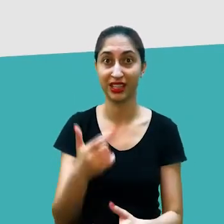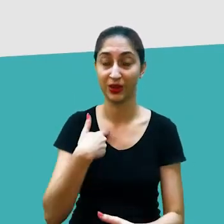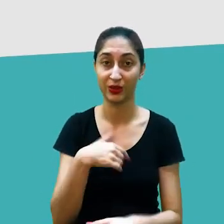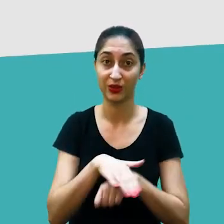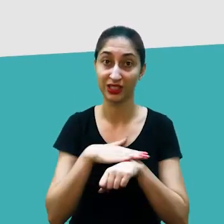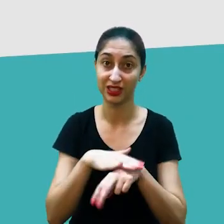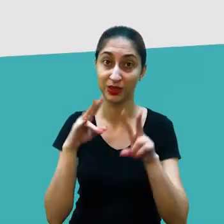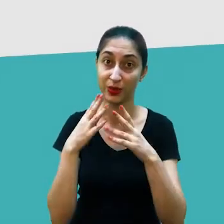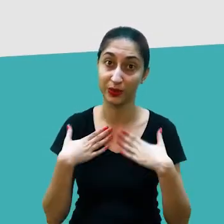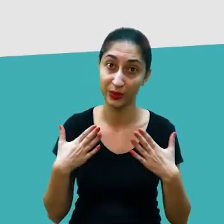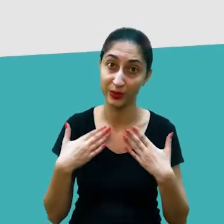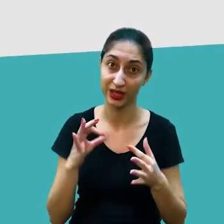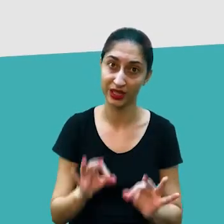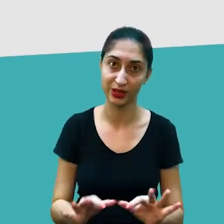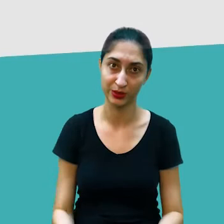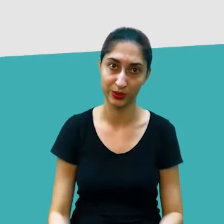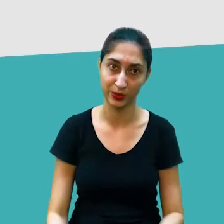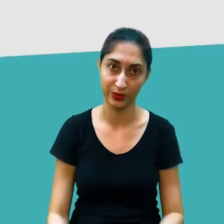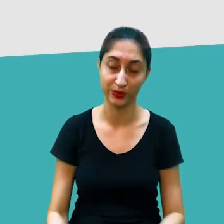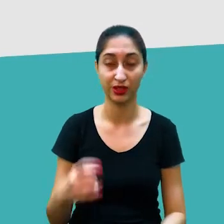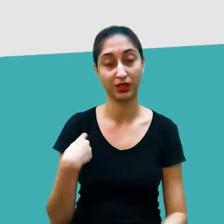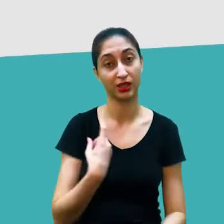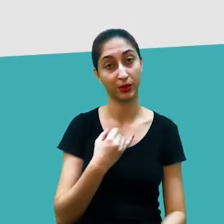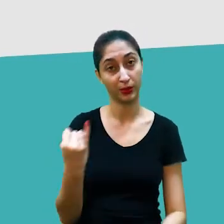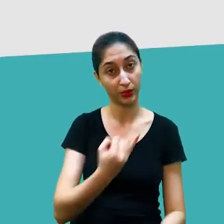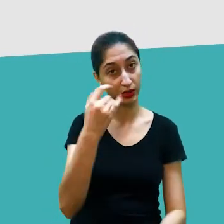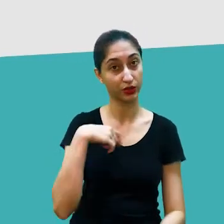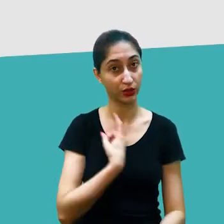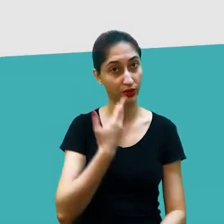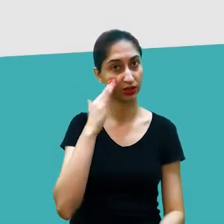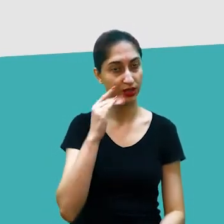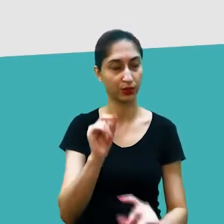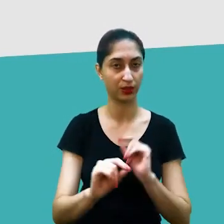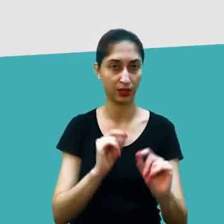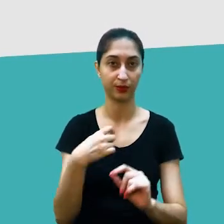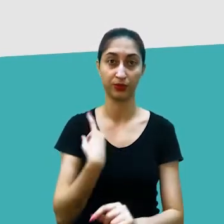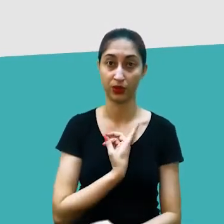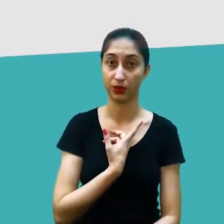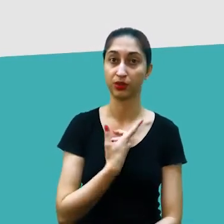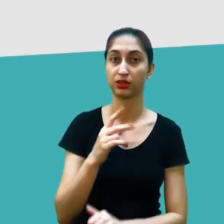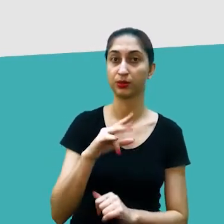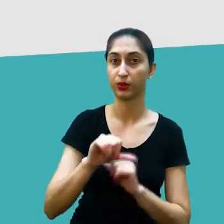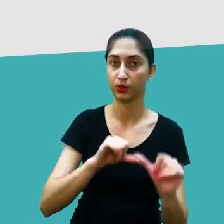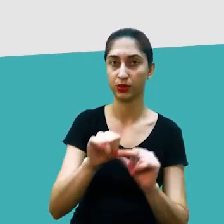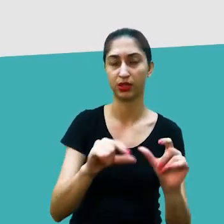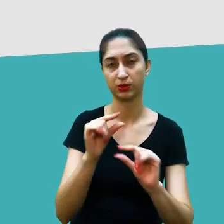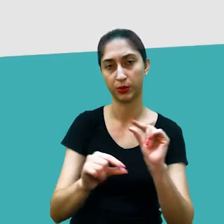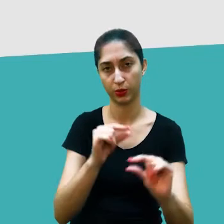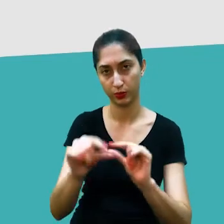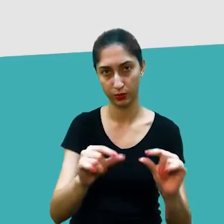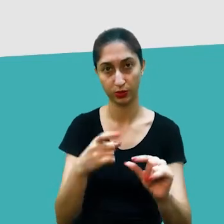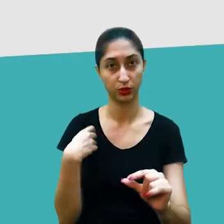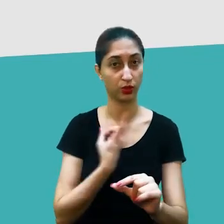mesmo, sabe assim? Então é muito importante a gente entender que nas entrelinhas nós estamos sendo mudados, né? Nós não